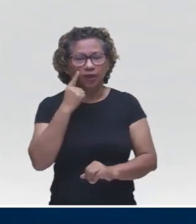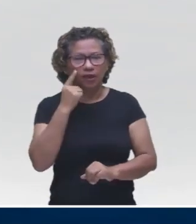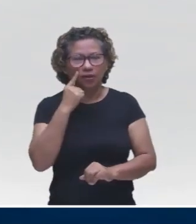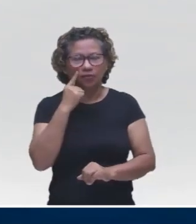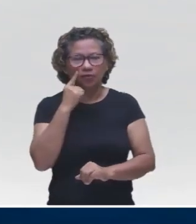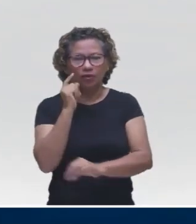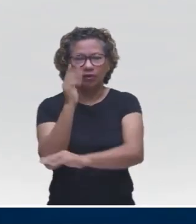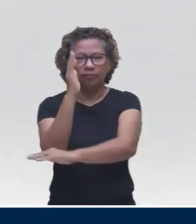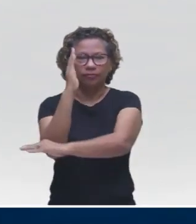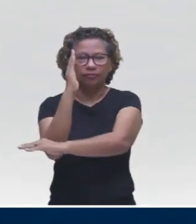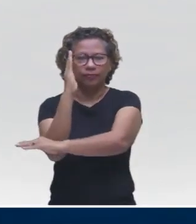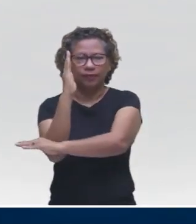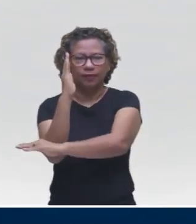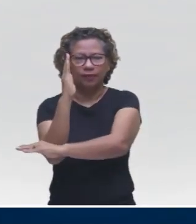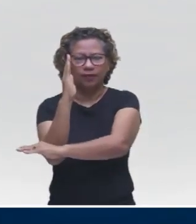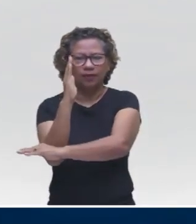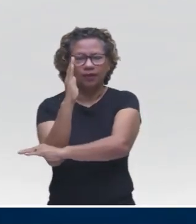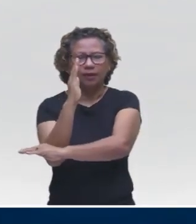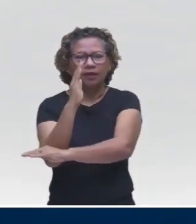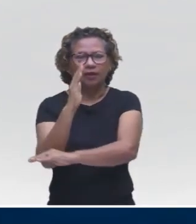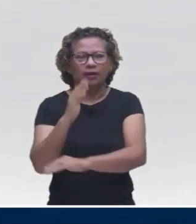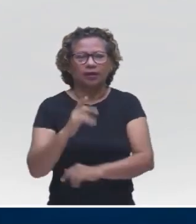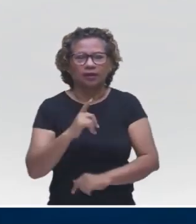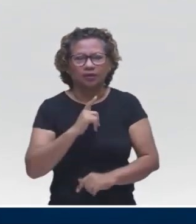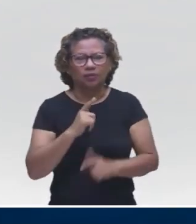Eu vou ter um probleminha aqui no...